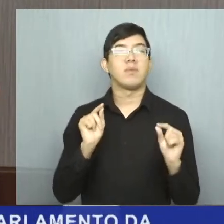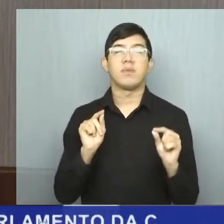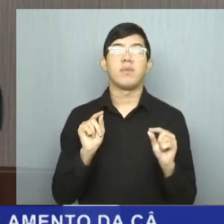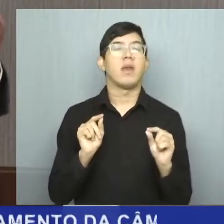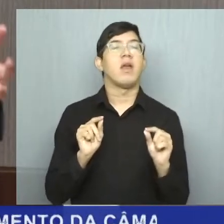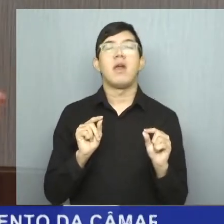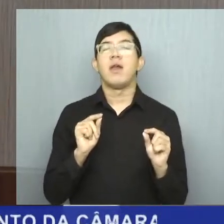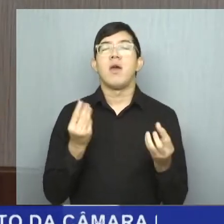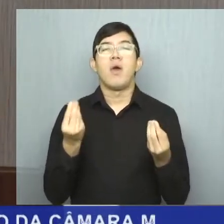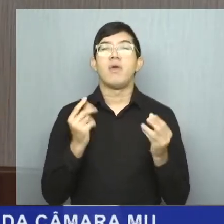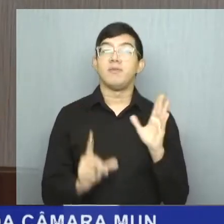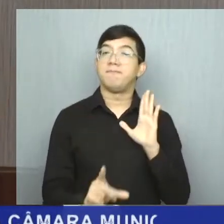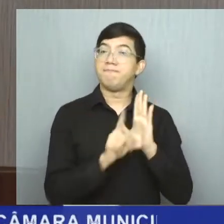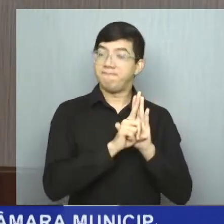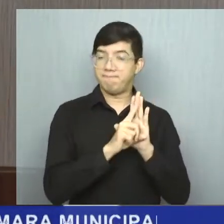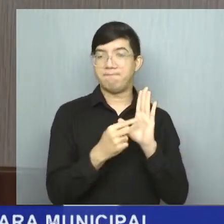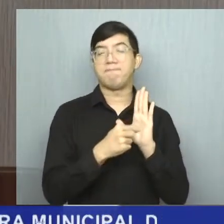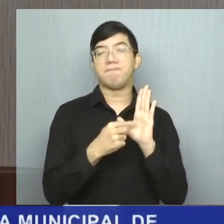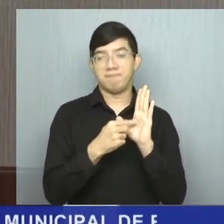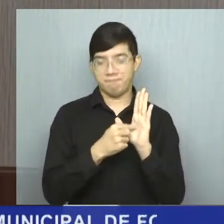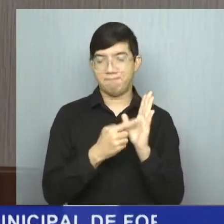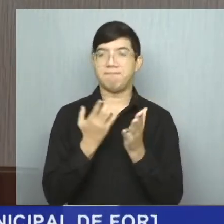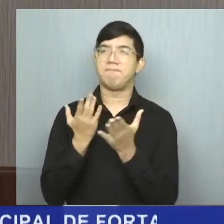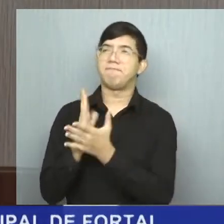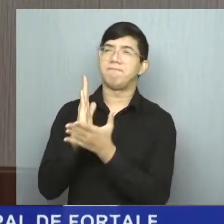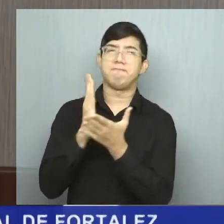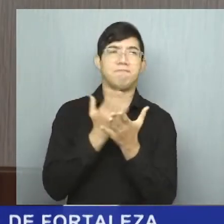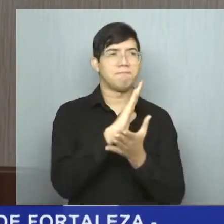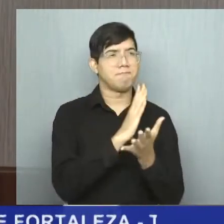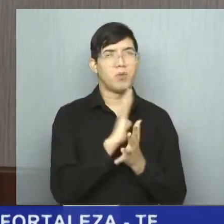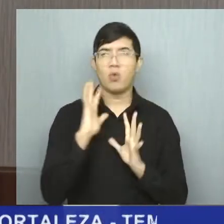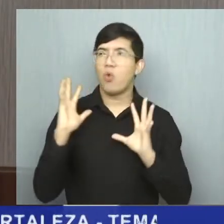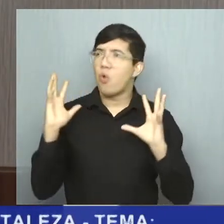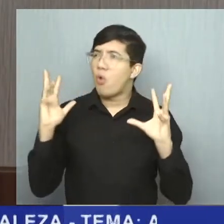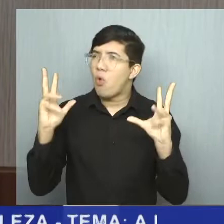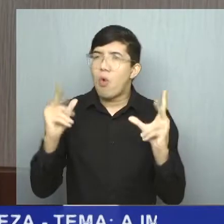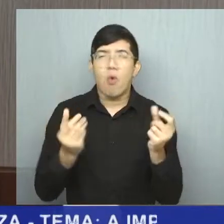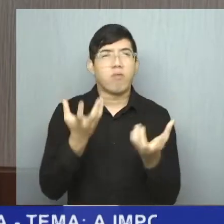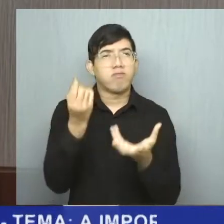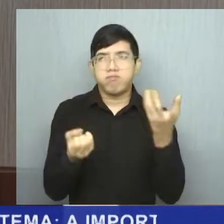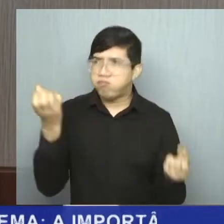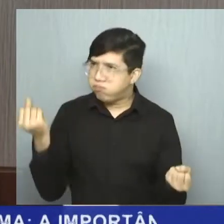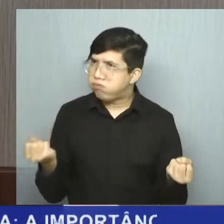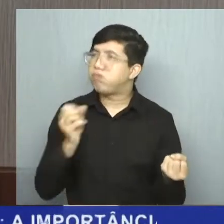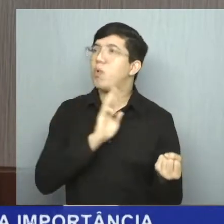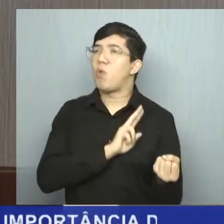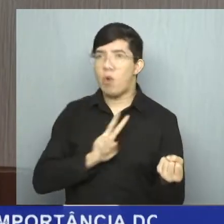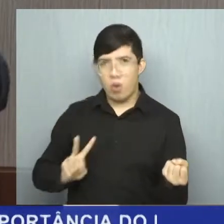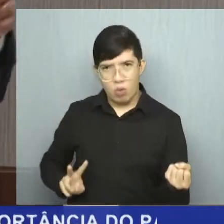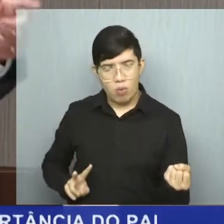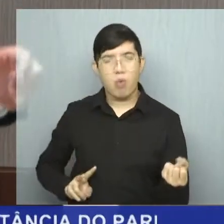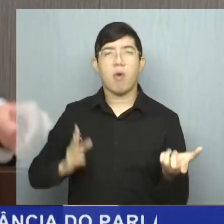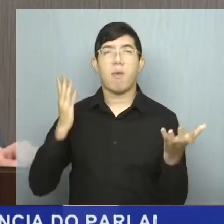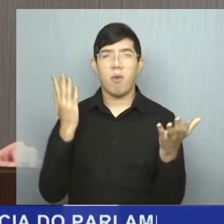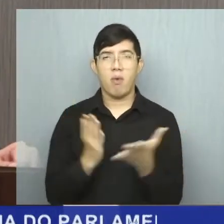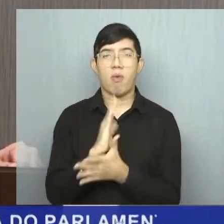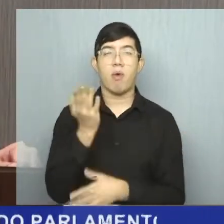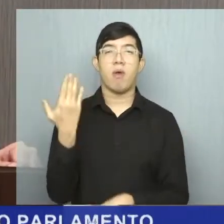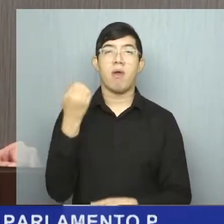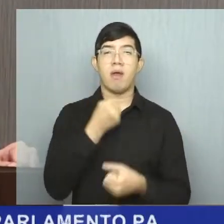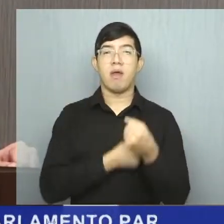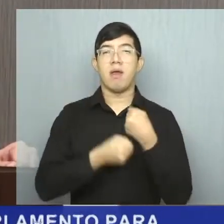lei apresentada aqui e aprovada por unanimidade pelos vereadores aqui da Câmara Municipal em dezembro